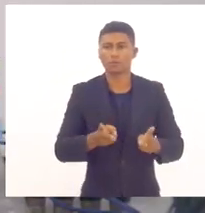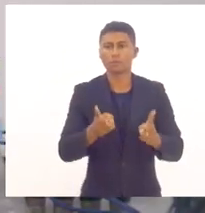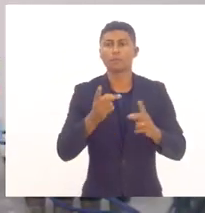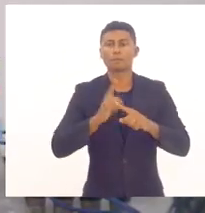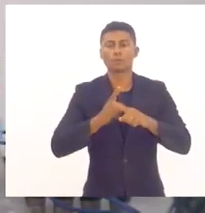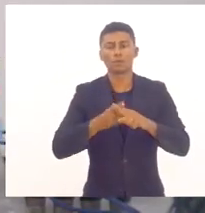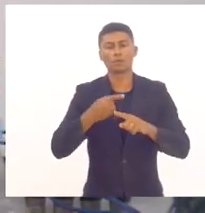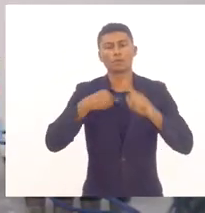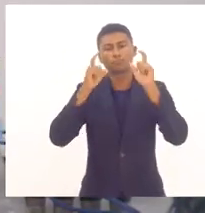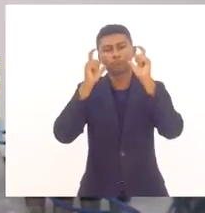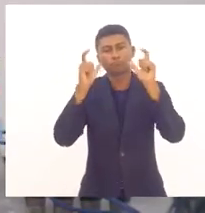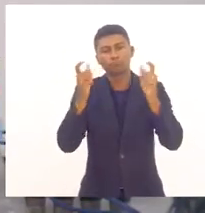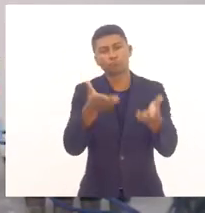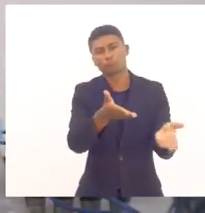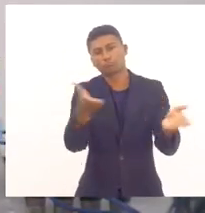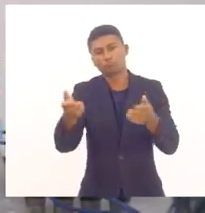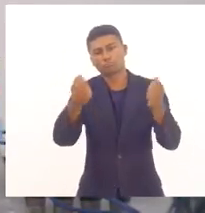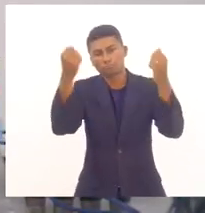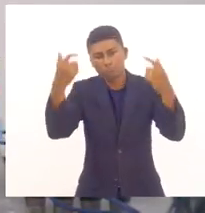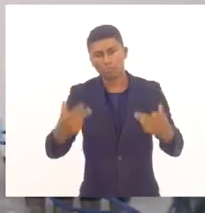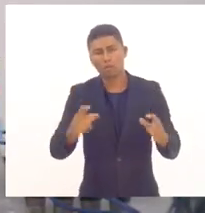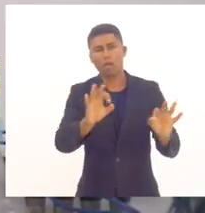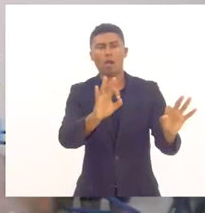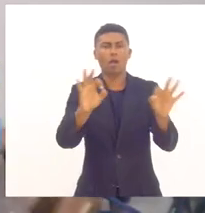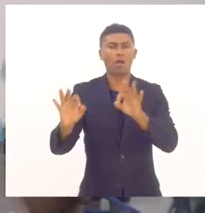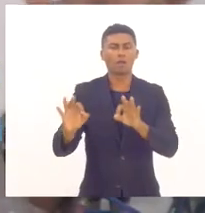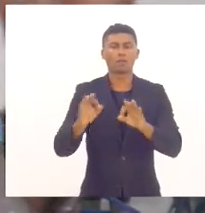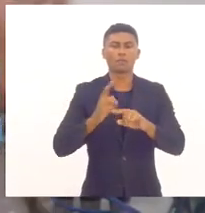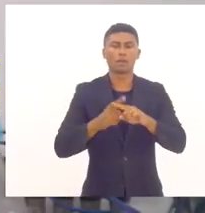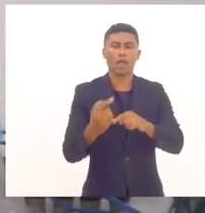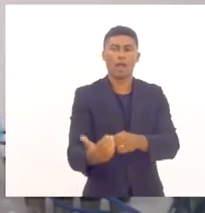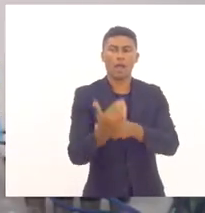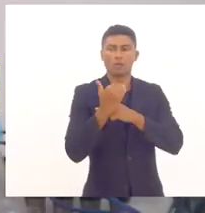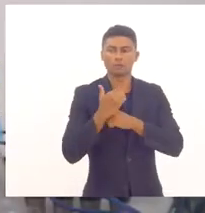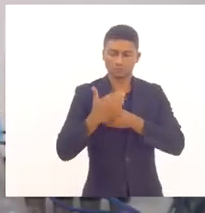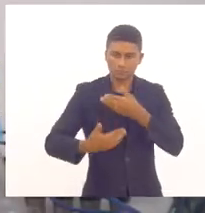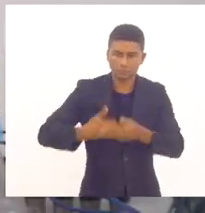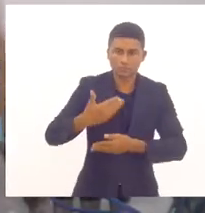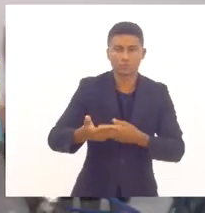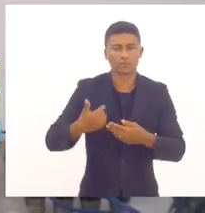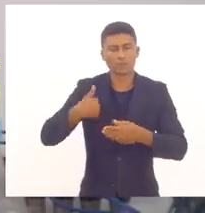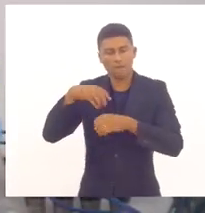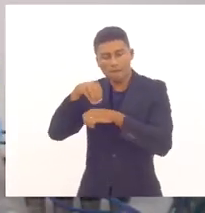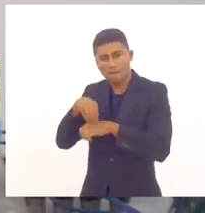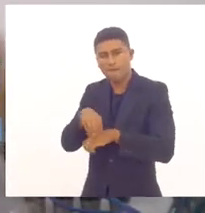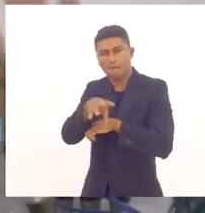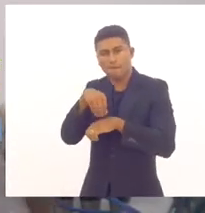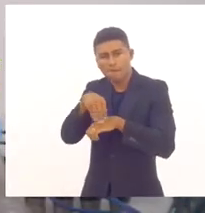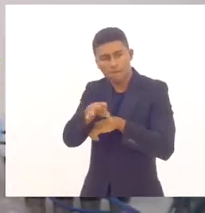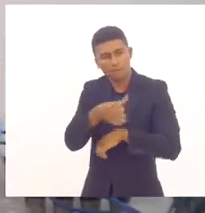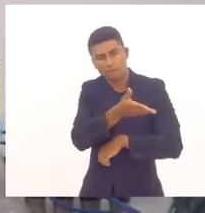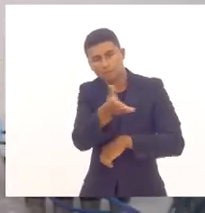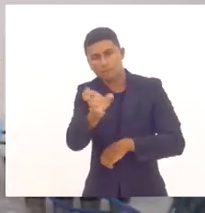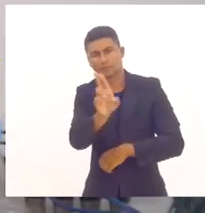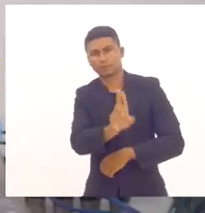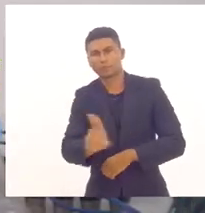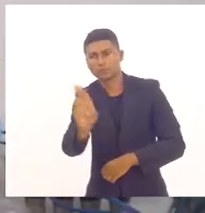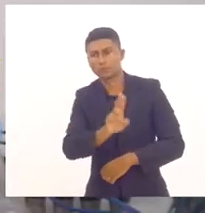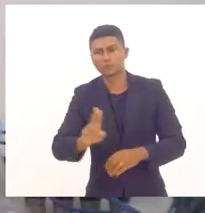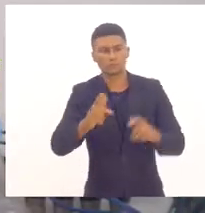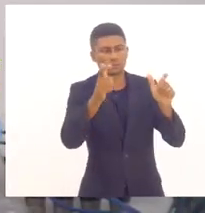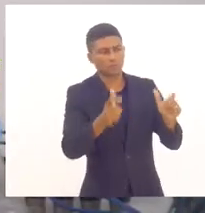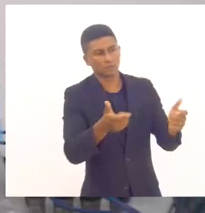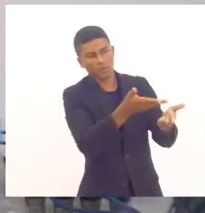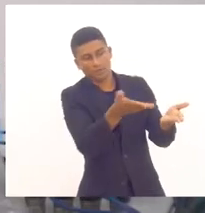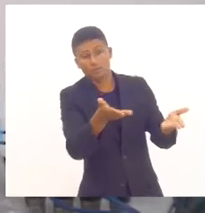muito interessante ouvir tudo isso, porque isso vai me municiar para orientá-los depois nos usos e na ocupação desse espaço